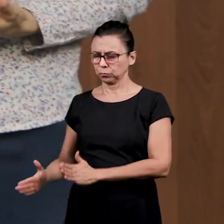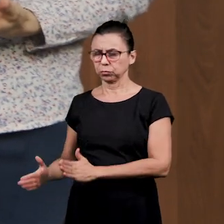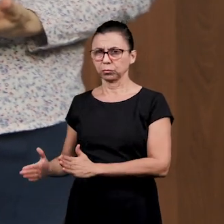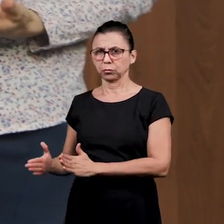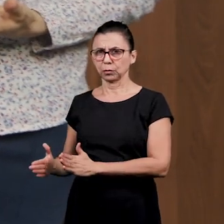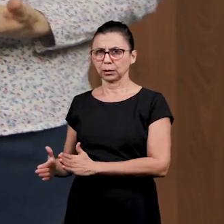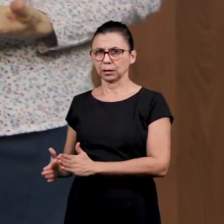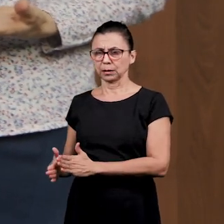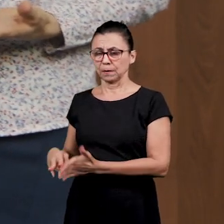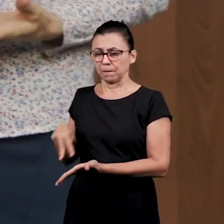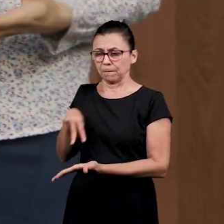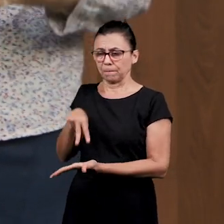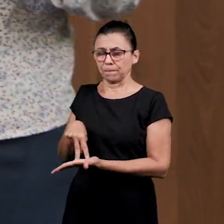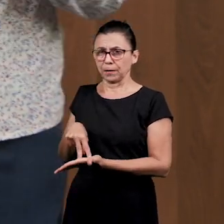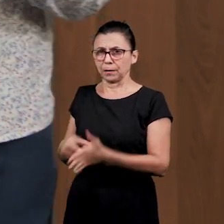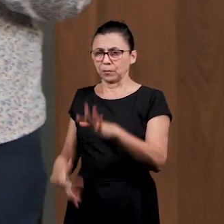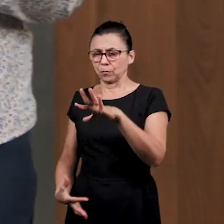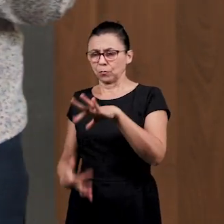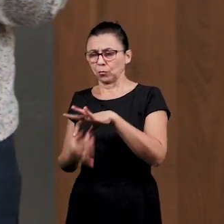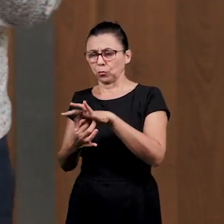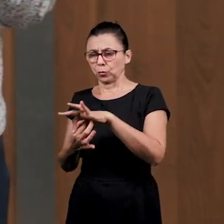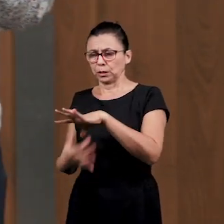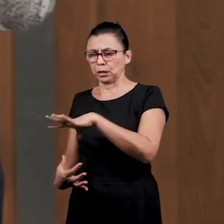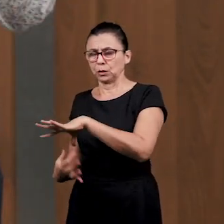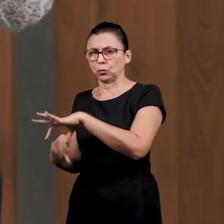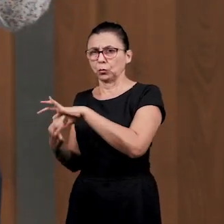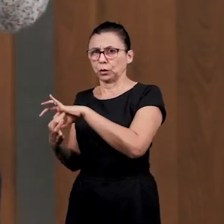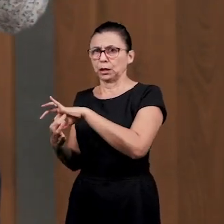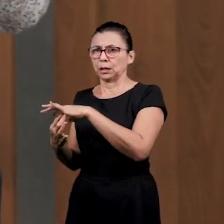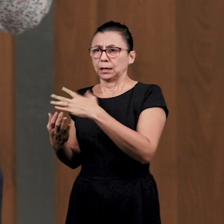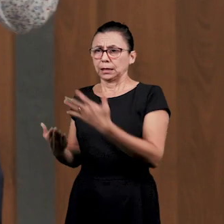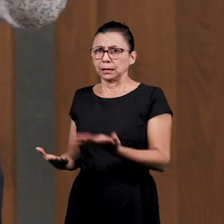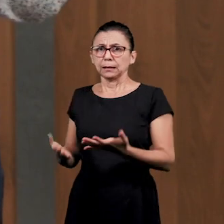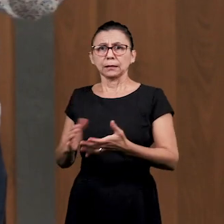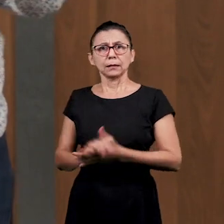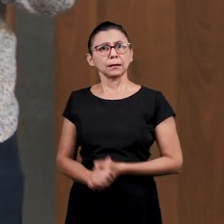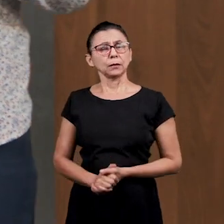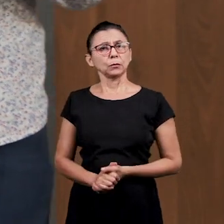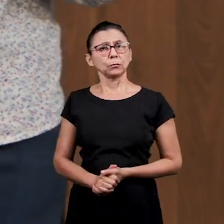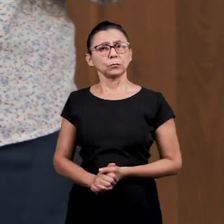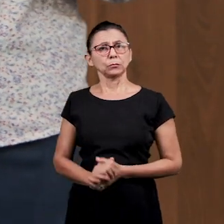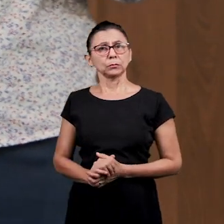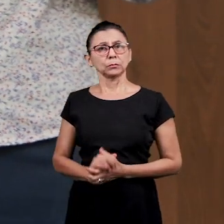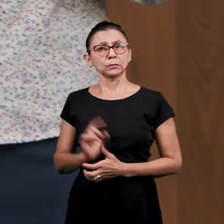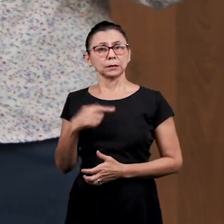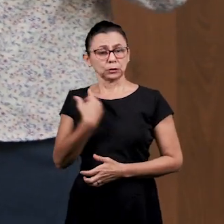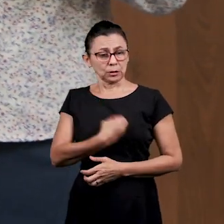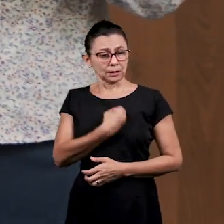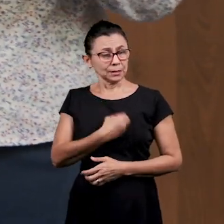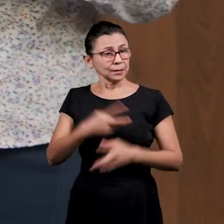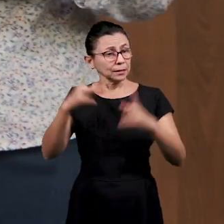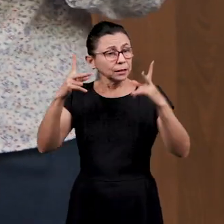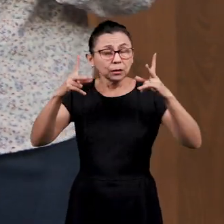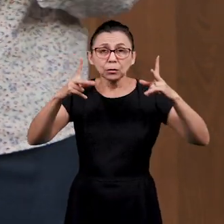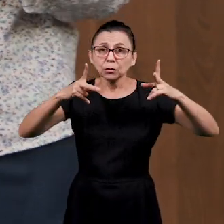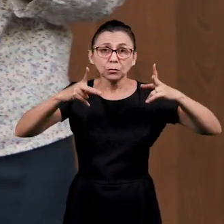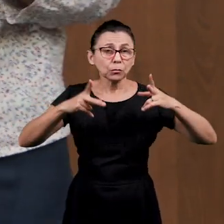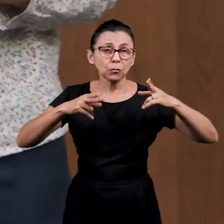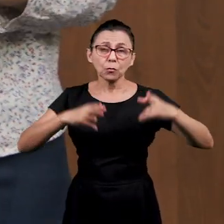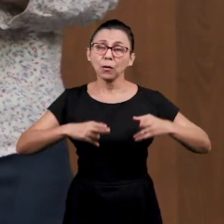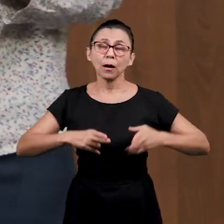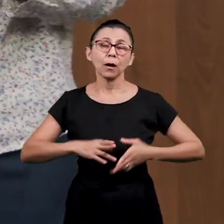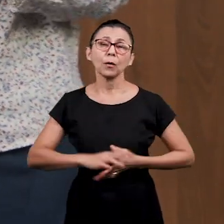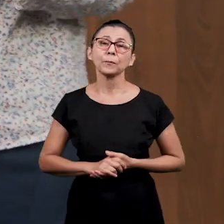esse fundamento. E nas nossas vidas, a fé é esse fundamento. É